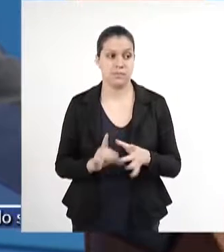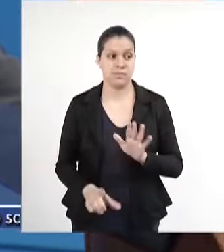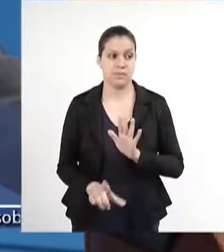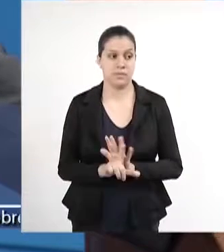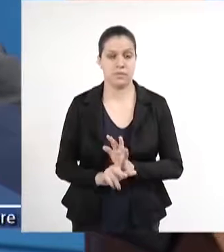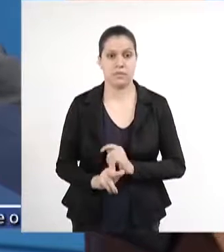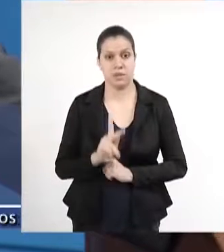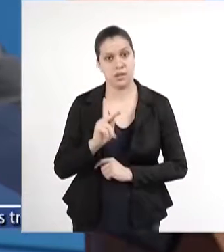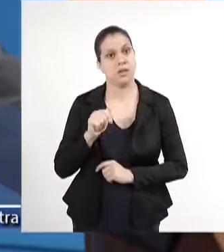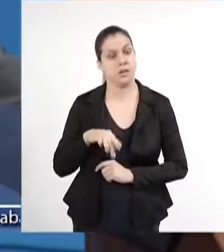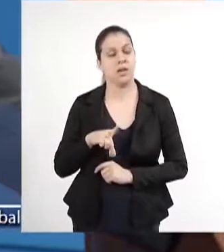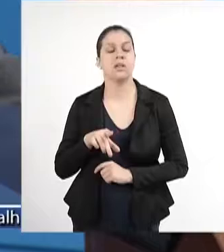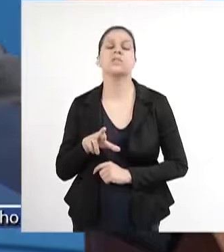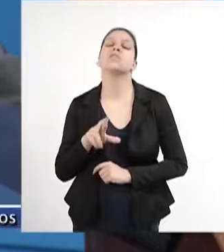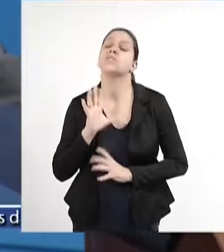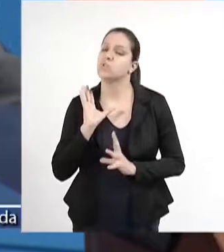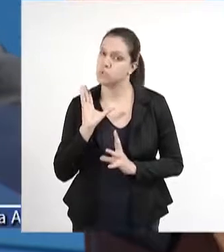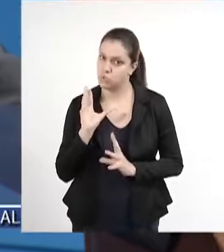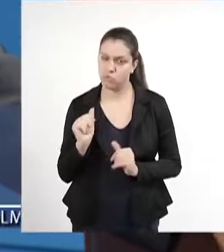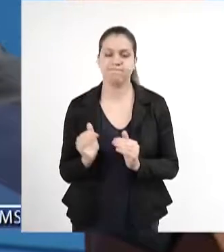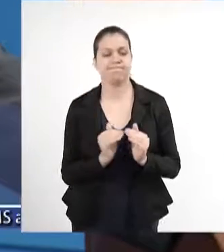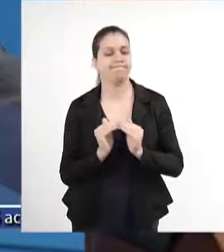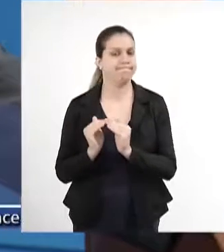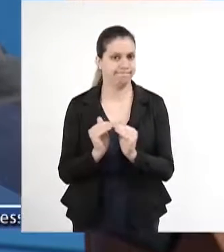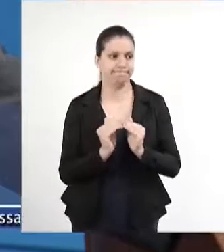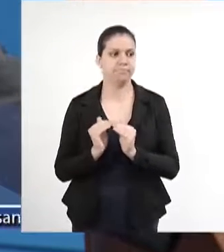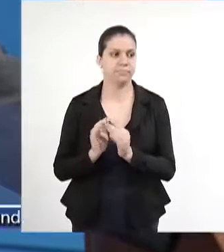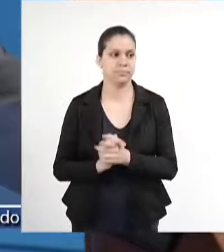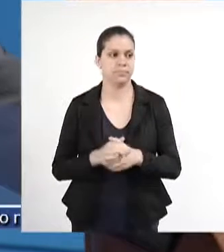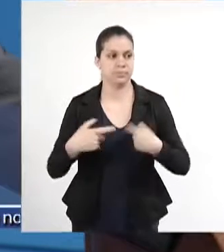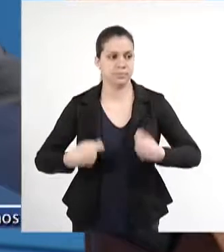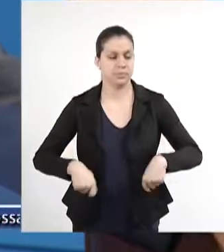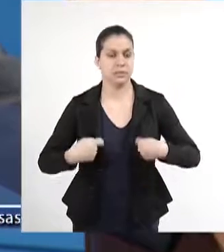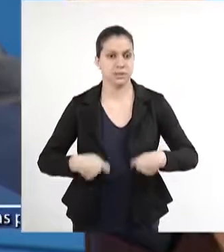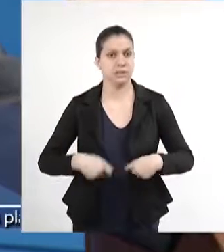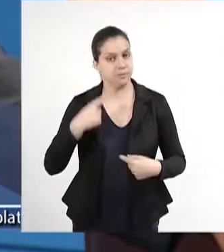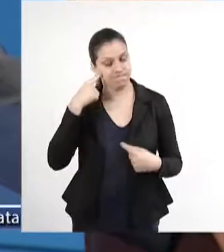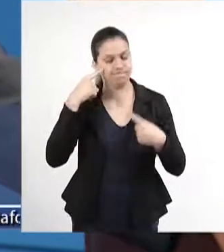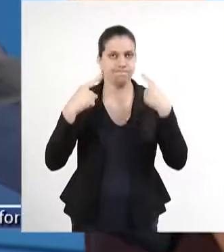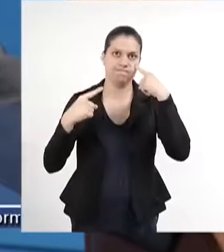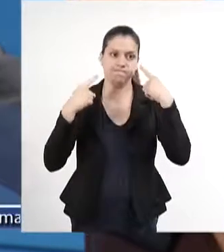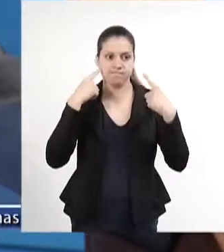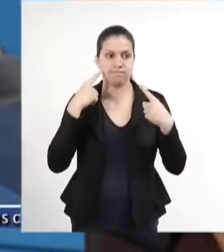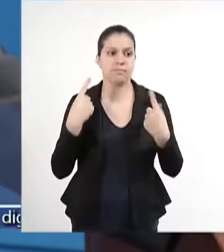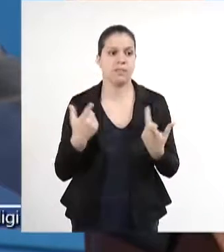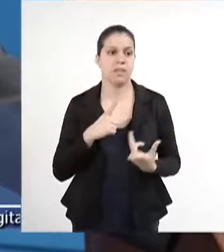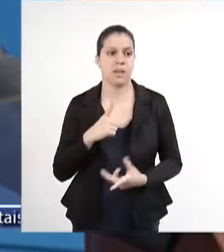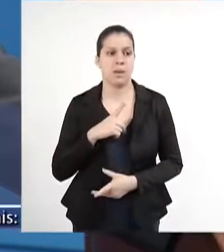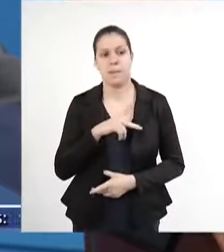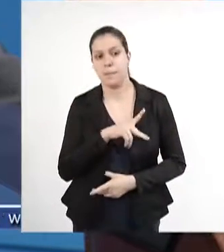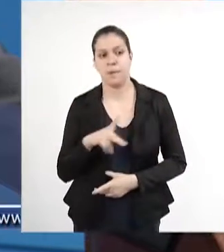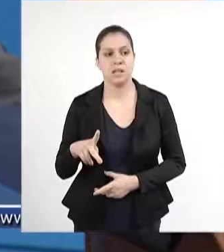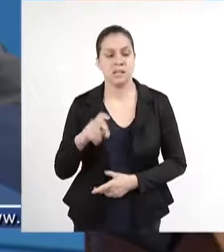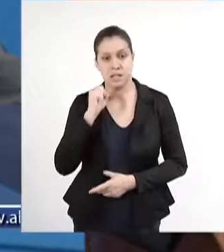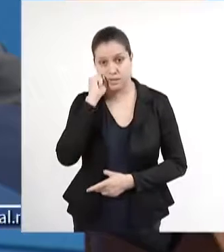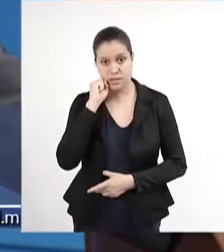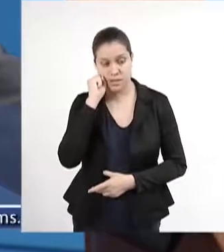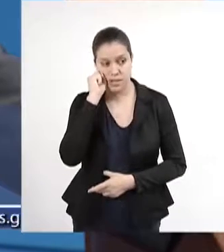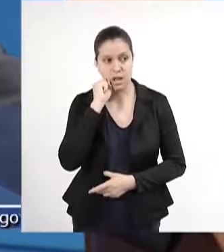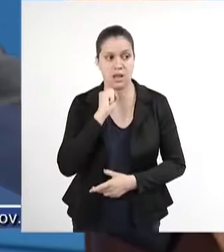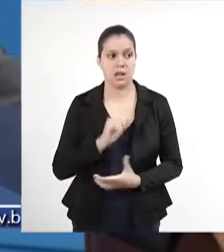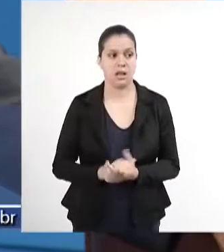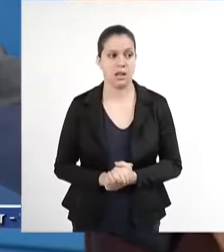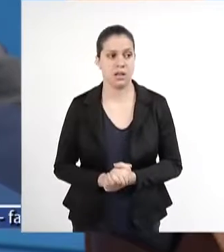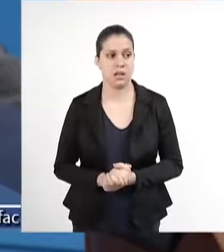é uma pauta comum. Efetivamente tem que ser repensada, e aí o presidente do Senado, senadora Simone, o